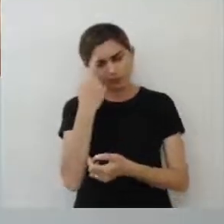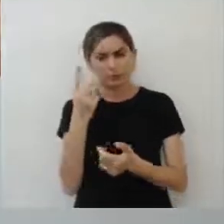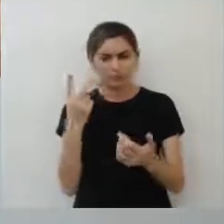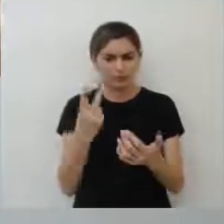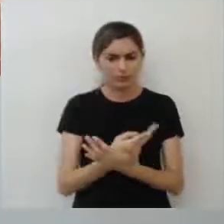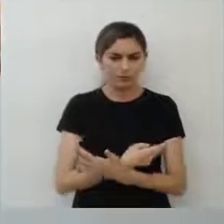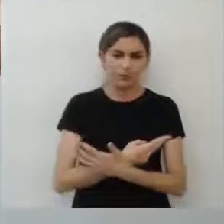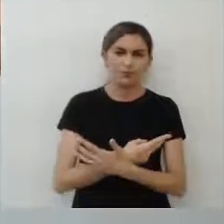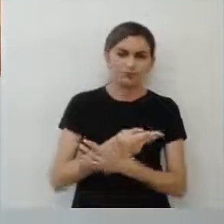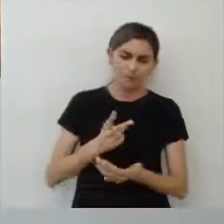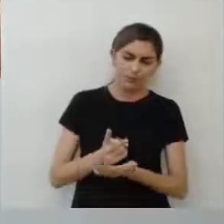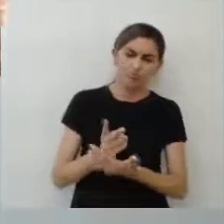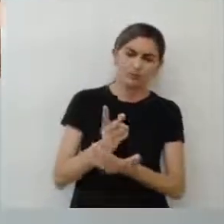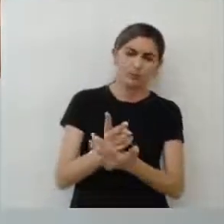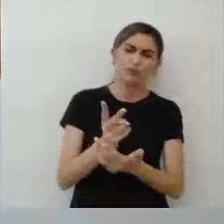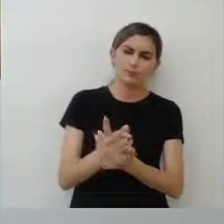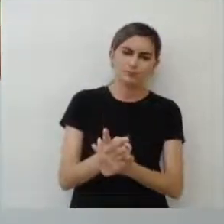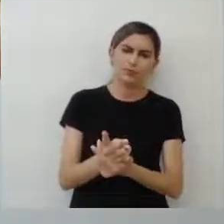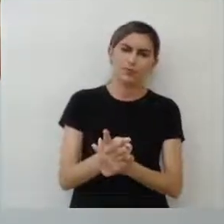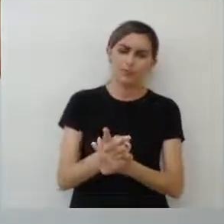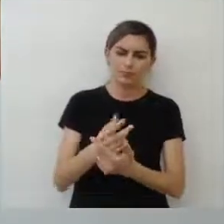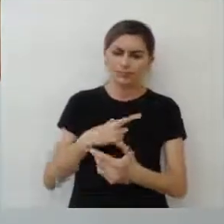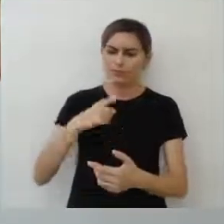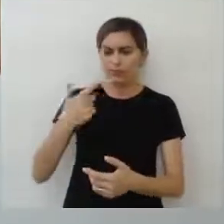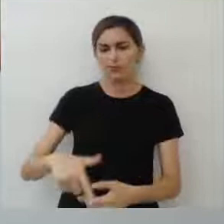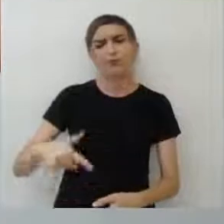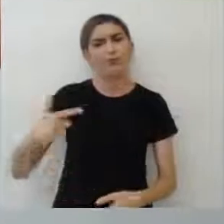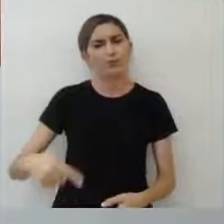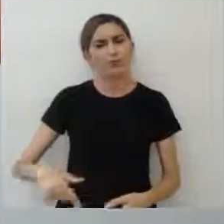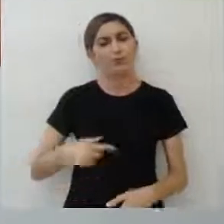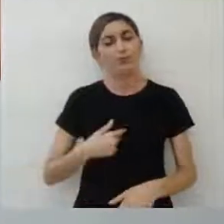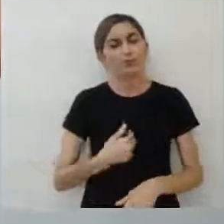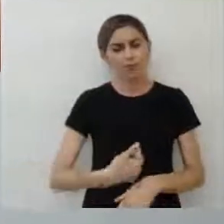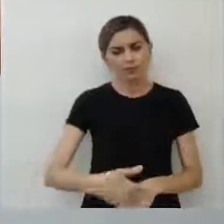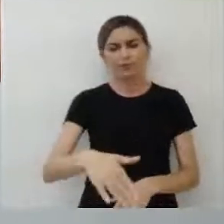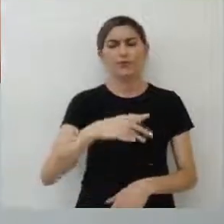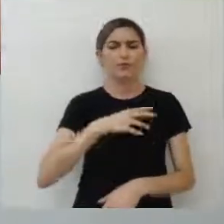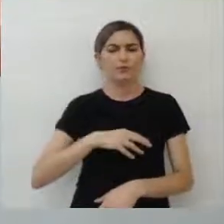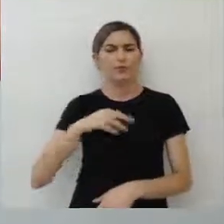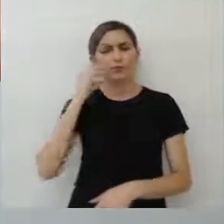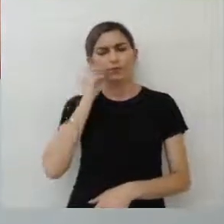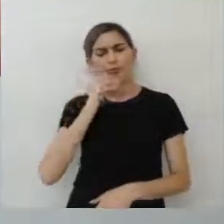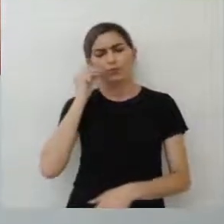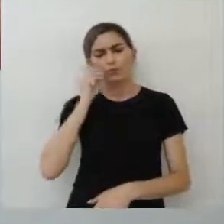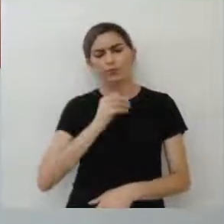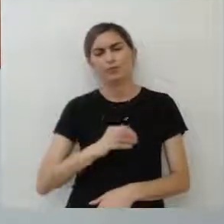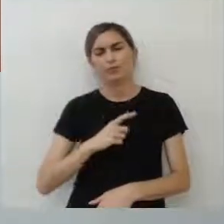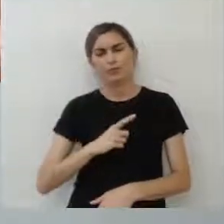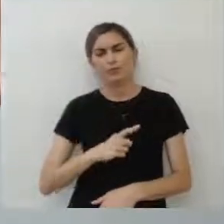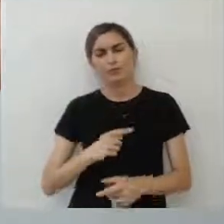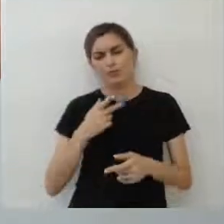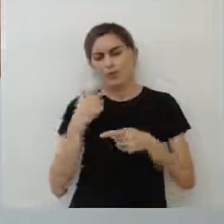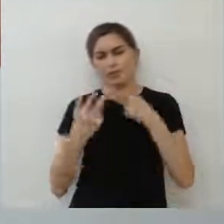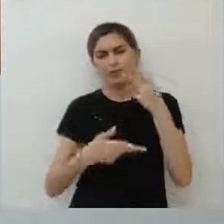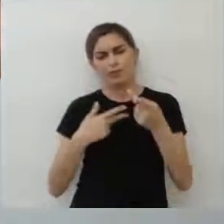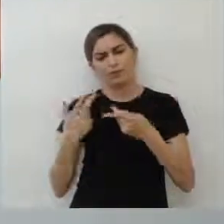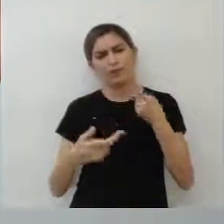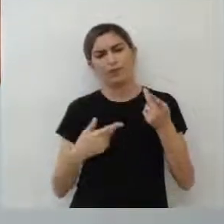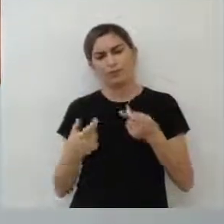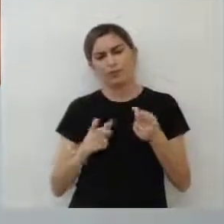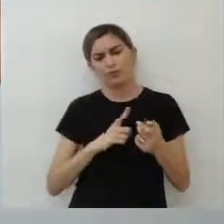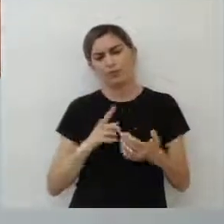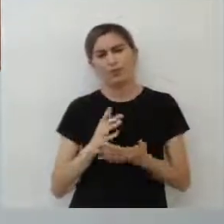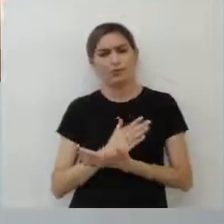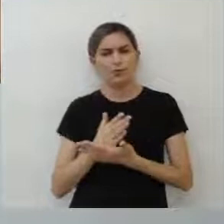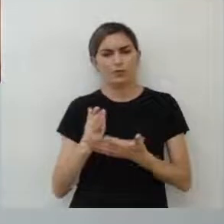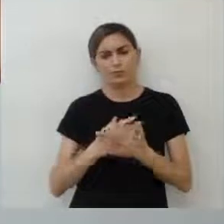erro vai se permanecendo ali, né, vai sendo repetido. Então, vamos tentar, de uma certa forma, falar quando a gente tem alguma